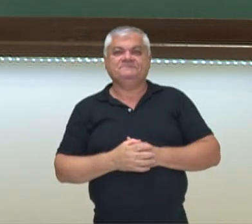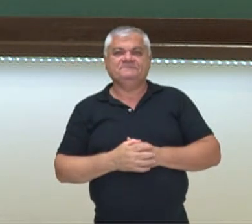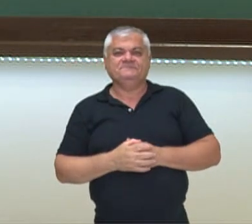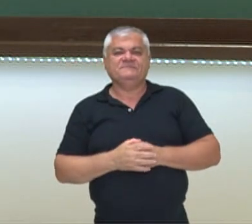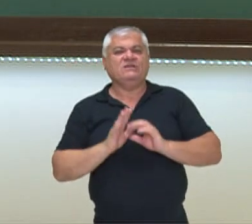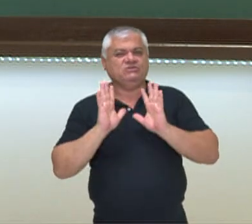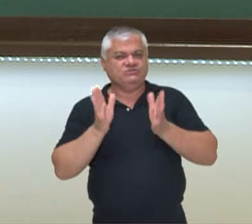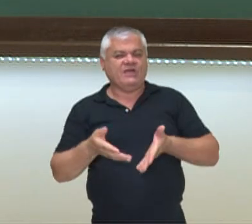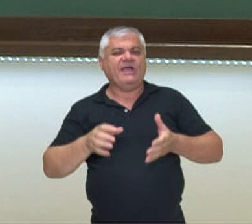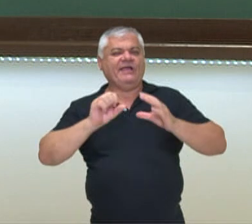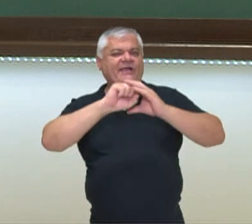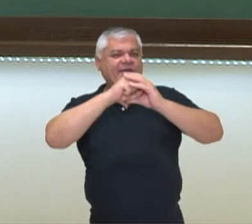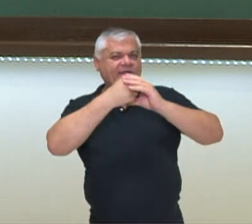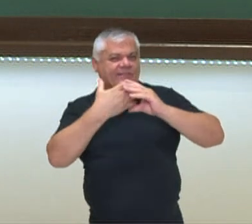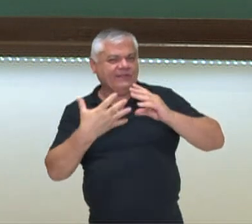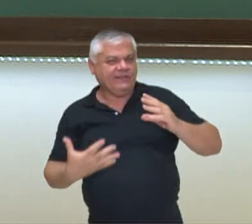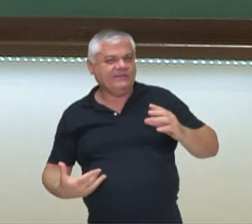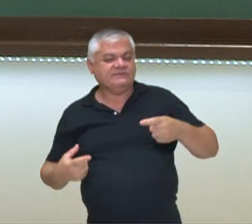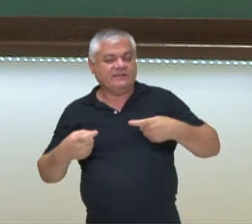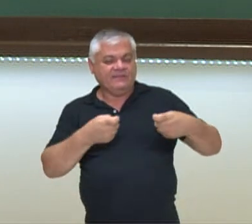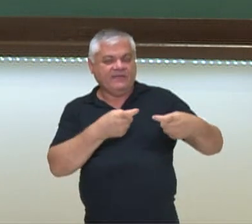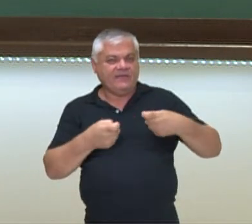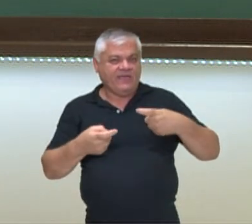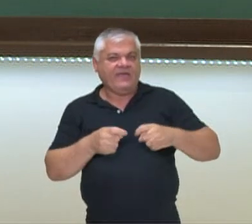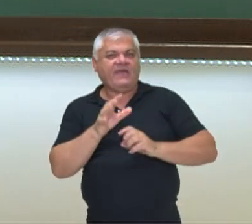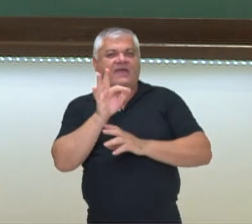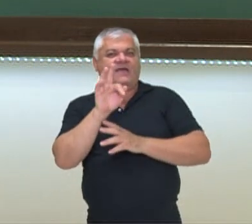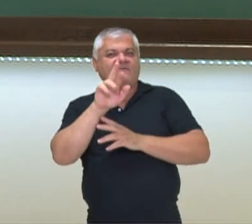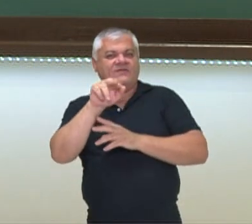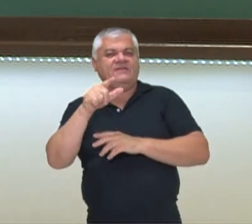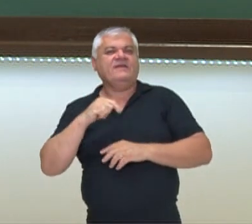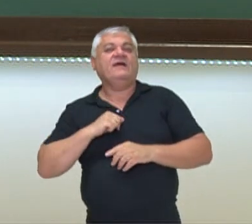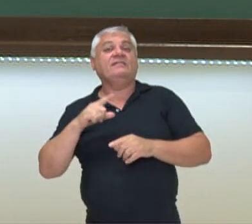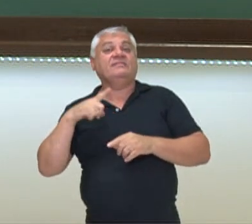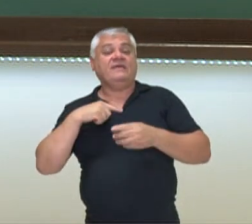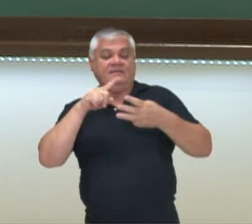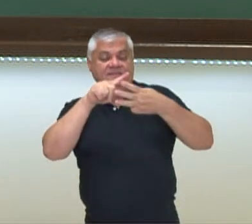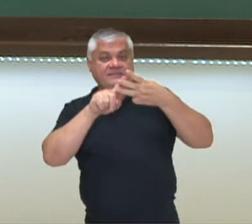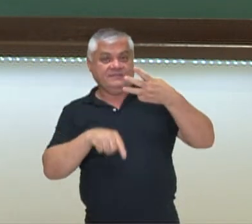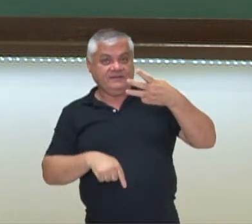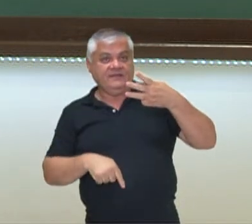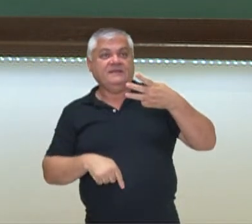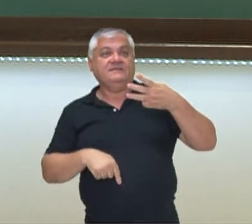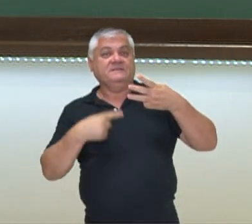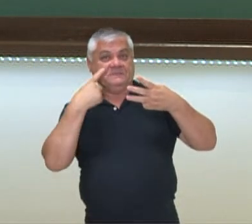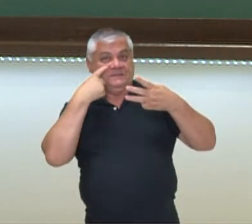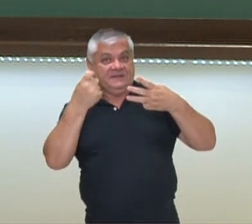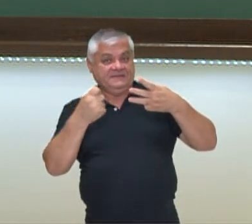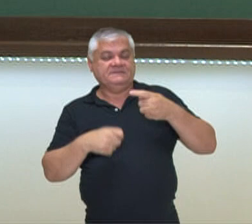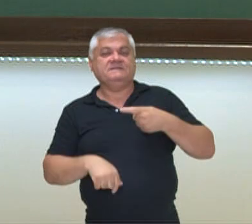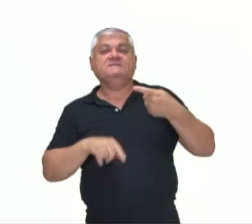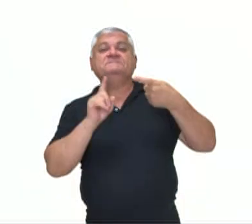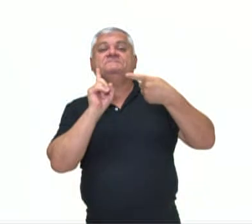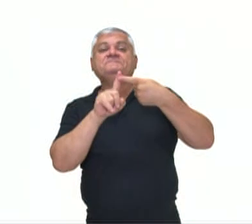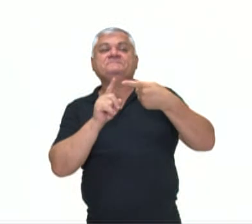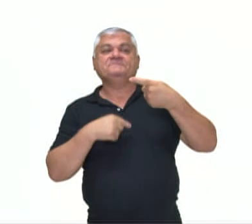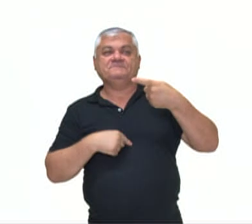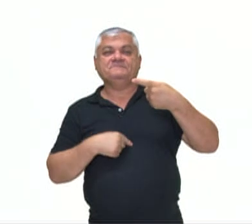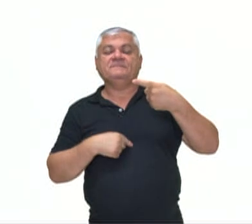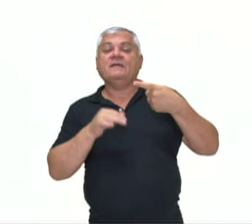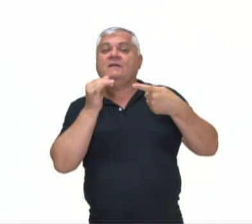das características mencionadas, nós temos outras 3 que eu acho deverasmente interessantes. Primeira delas, a